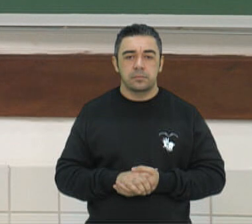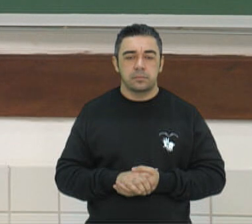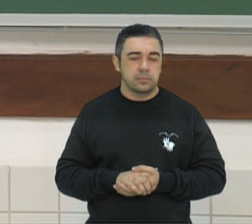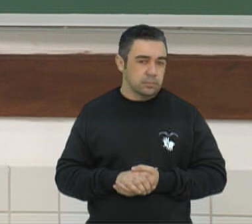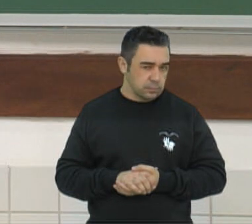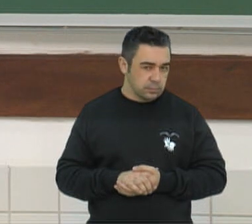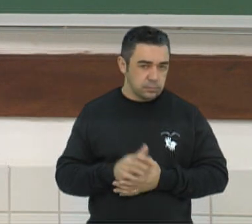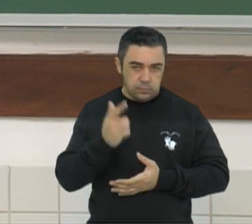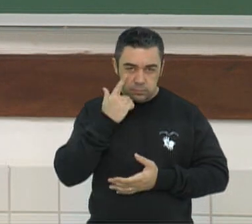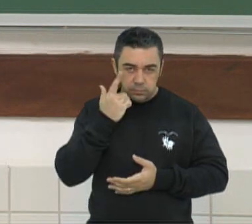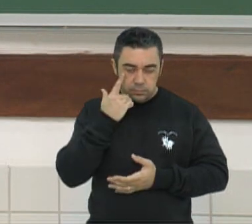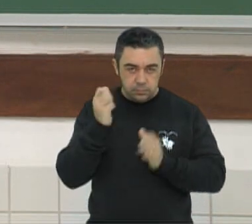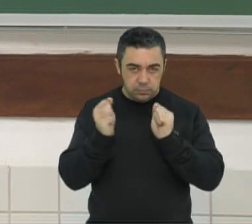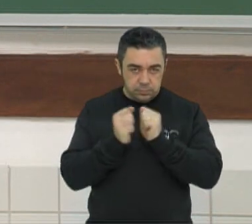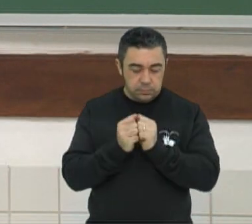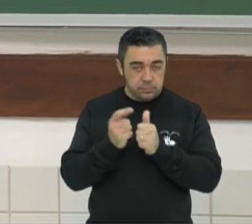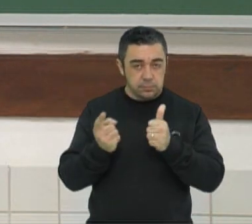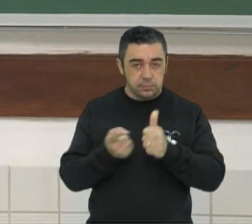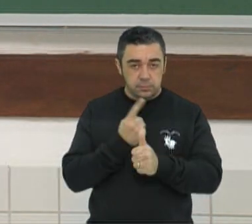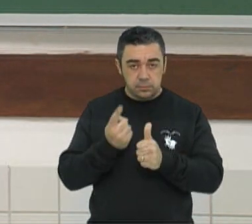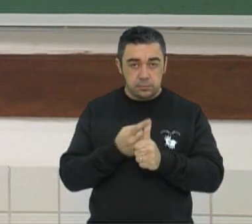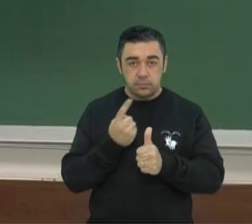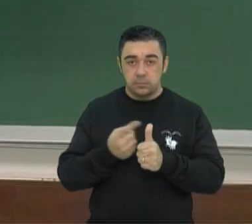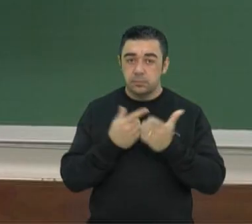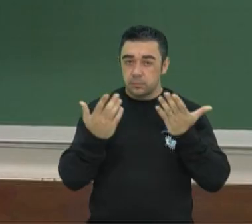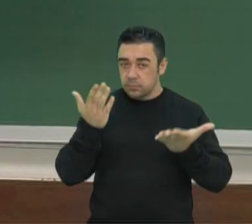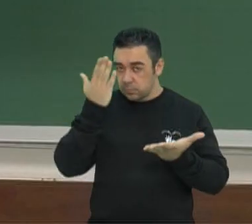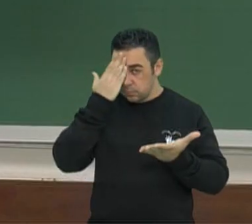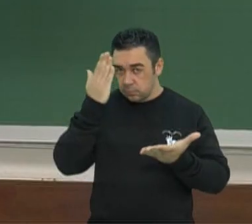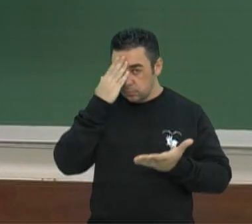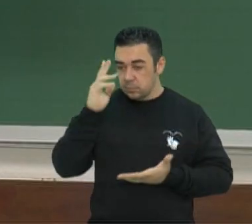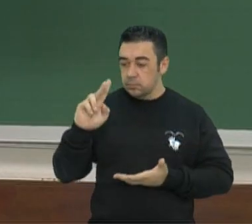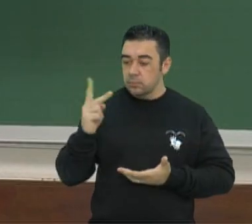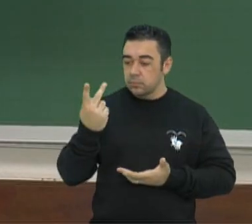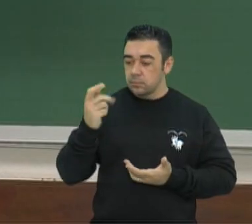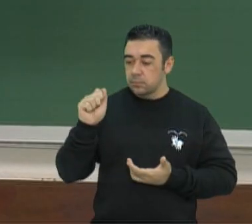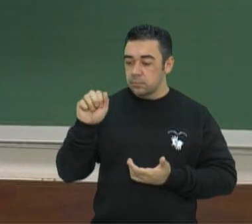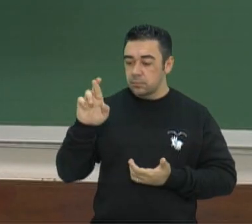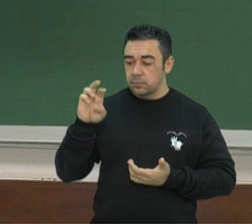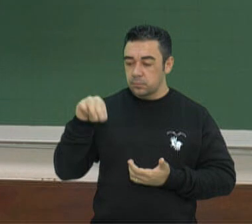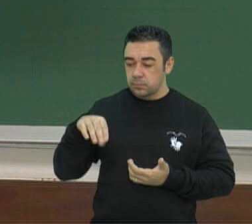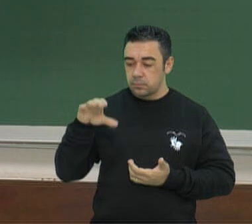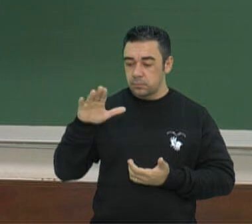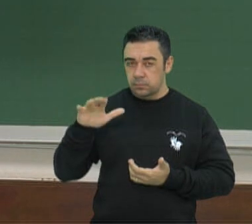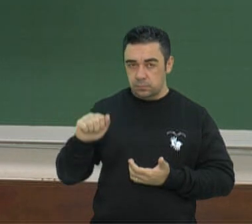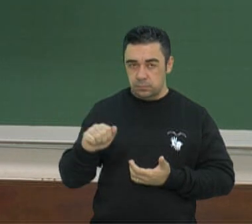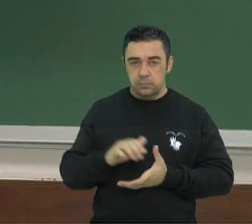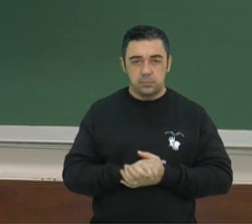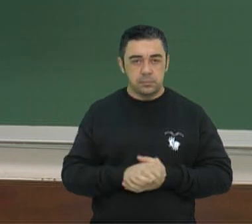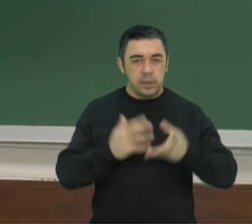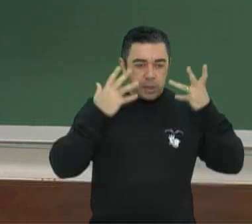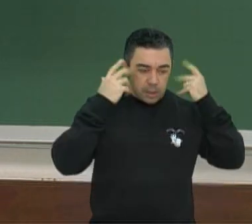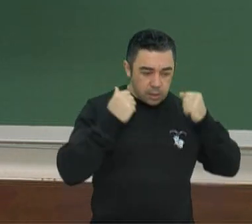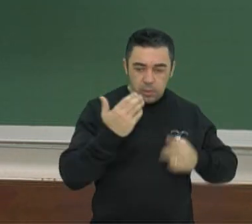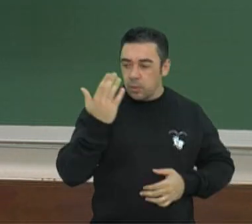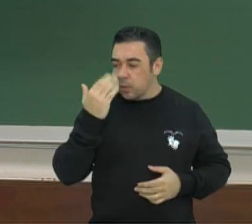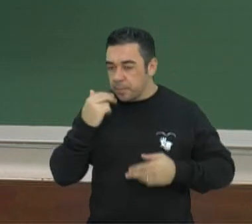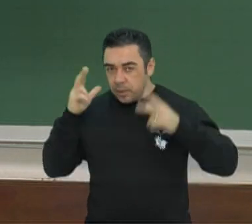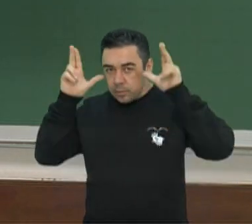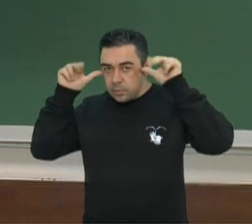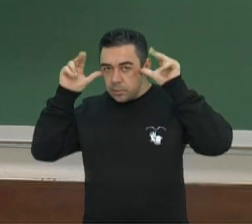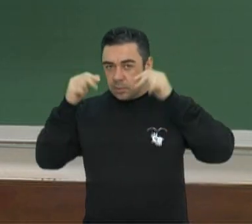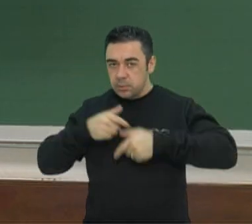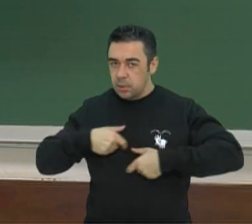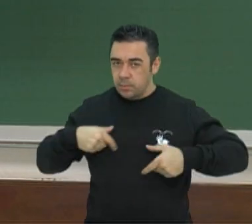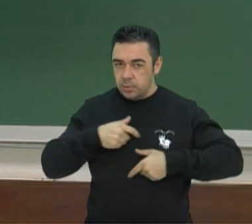Vamos analisar junto aqui então? Então, primeiro, eu quero relações harmônicas. Harmônica, ninguém se dá mal. Leão caçando e comendo zebra. Não pode ser